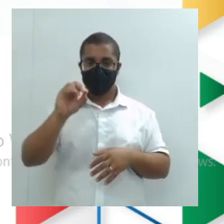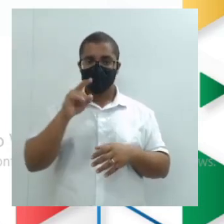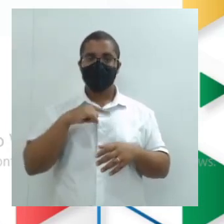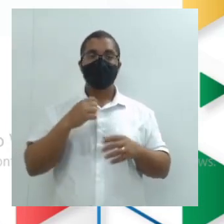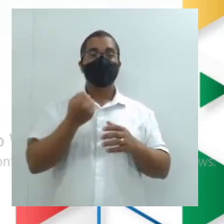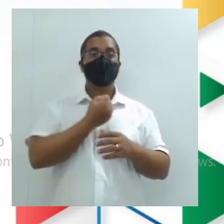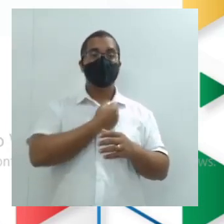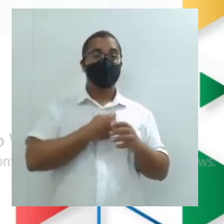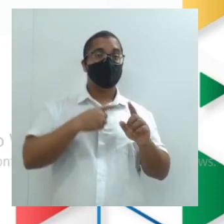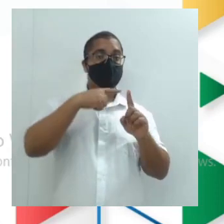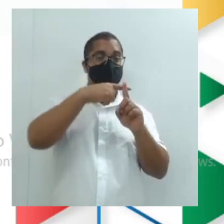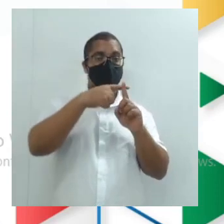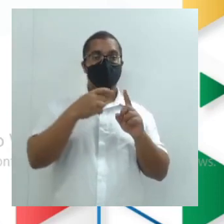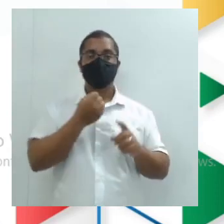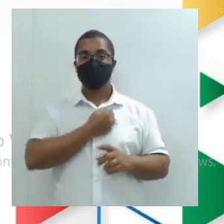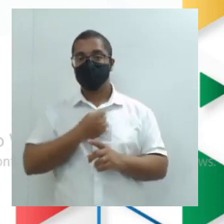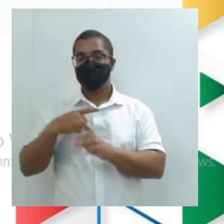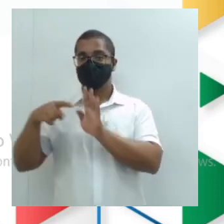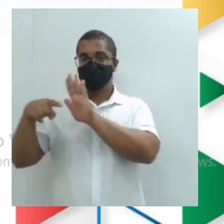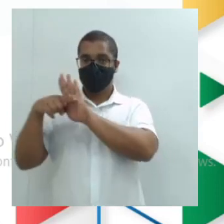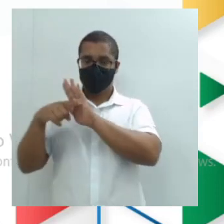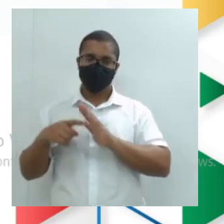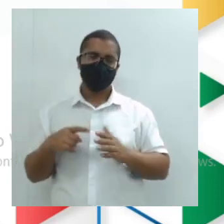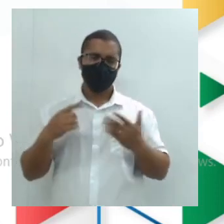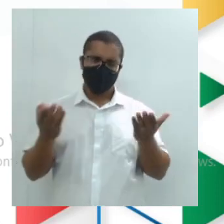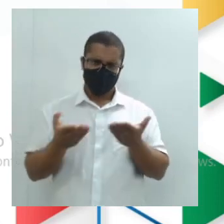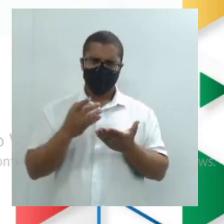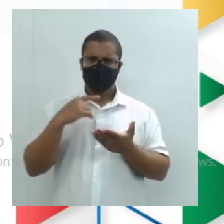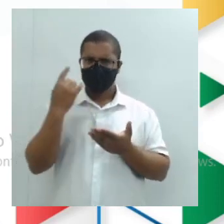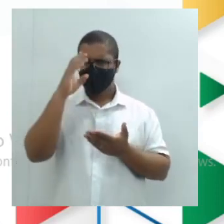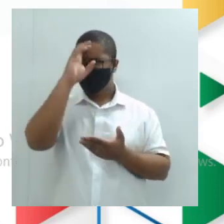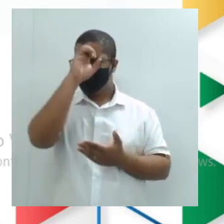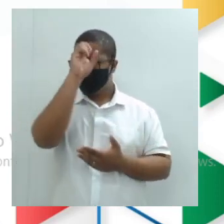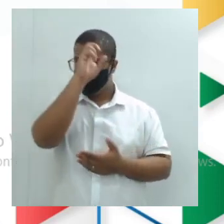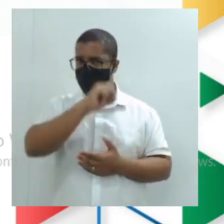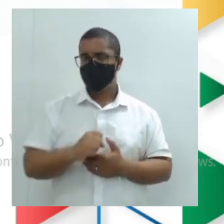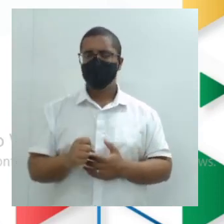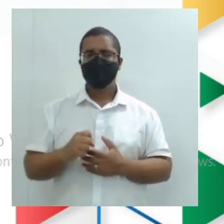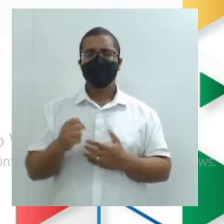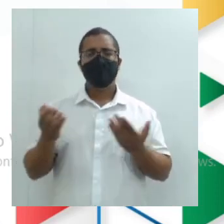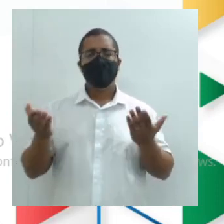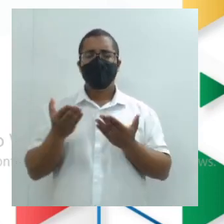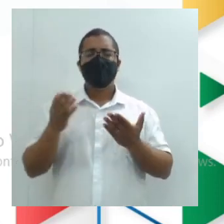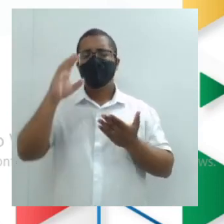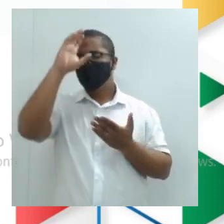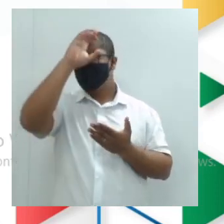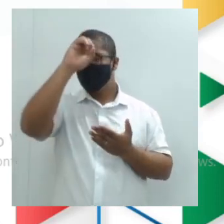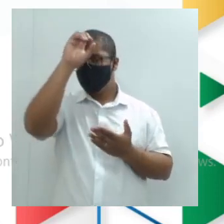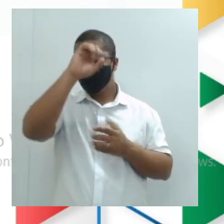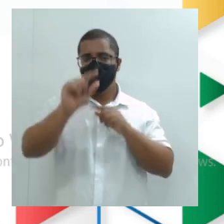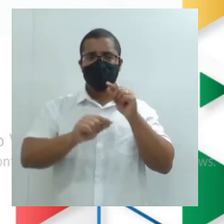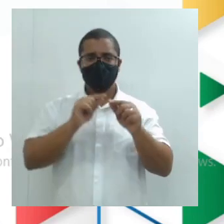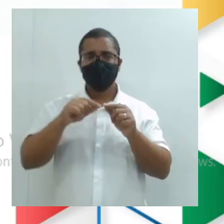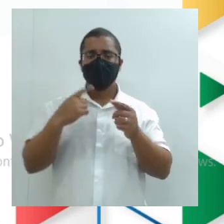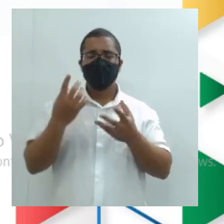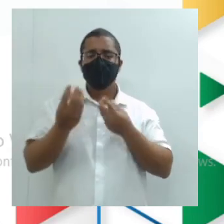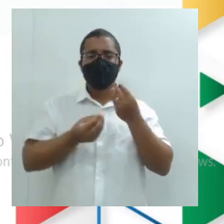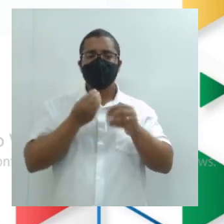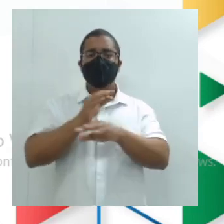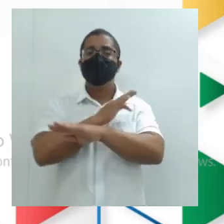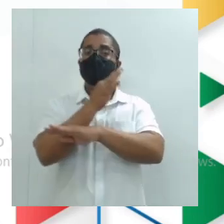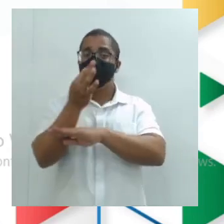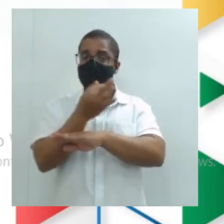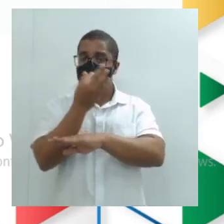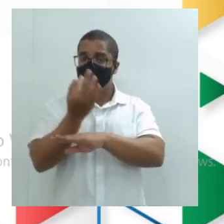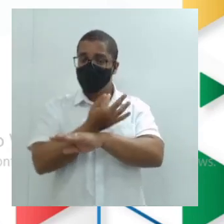negativos. Deu para entender? Nessa perspectiva a gente vai ter uma ideia e que se define formalmente conjunto numérico,